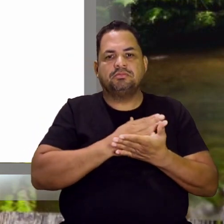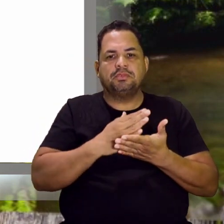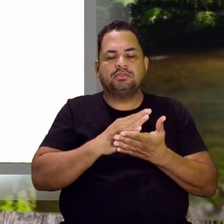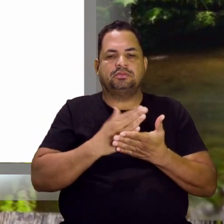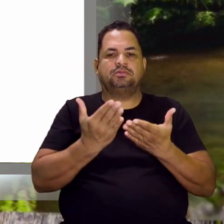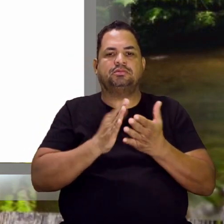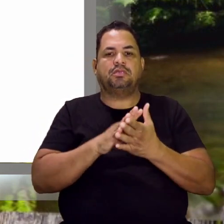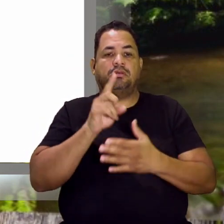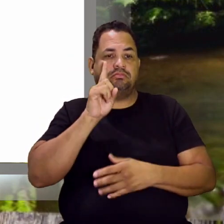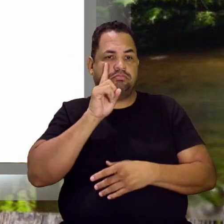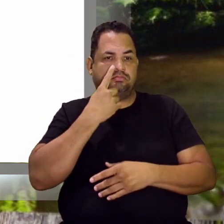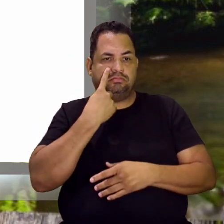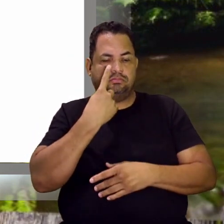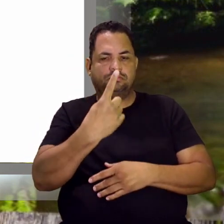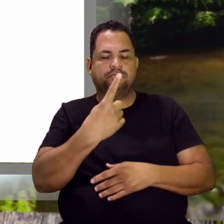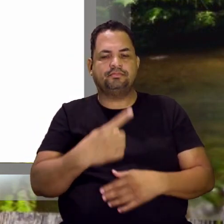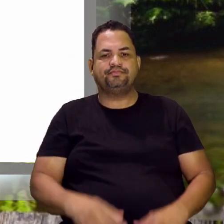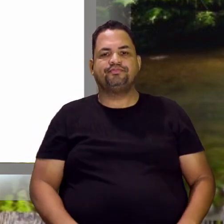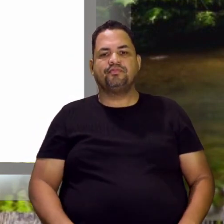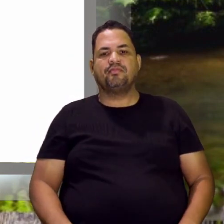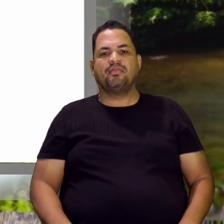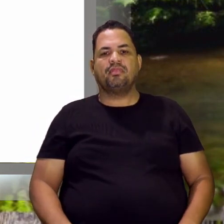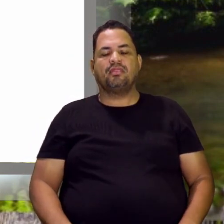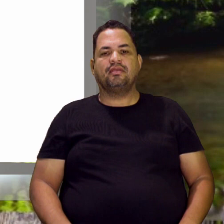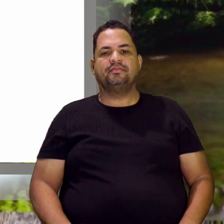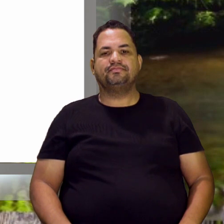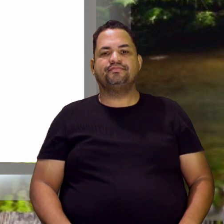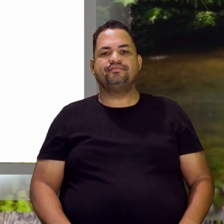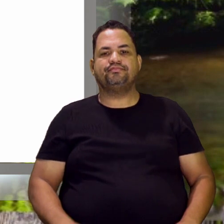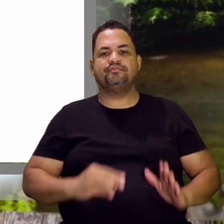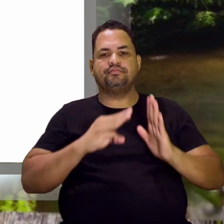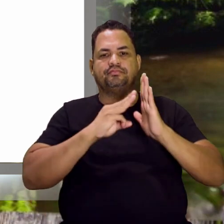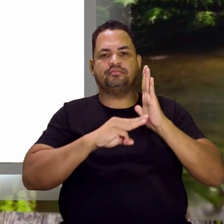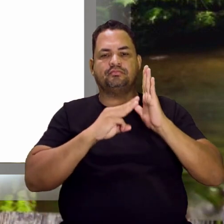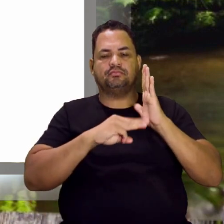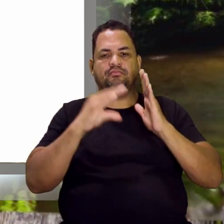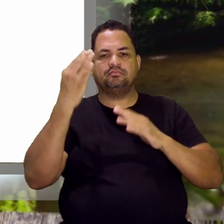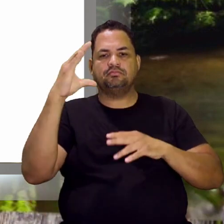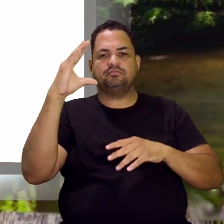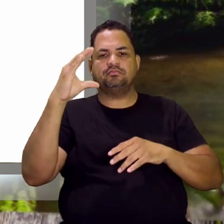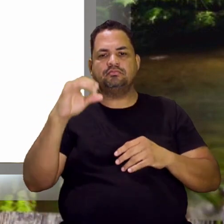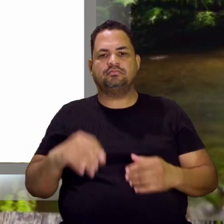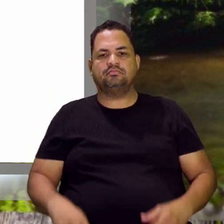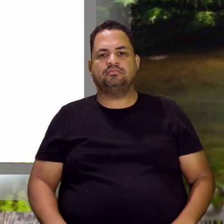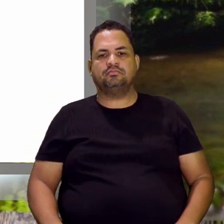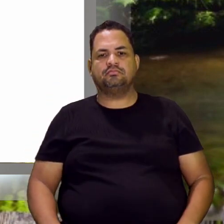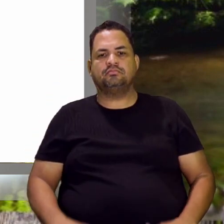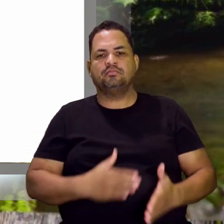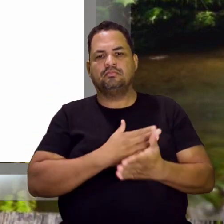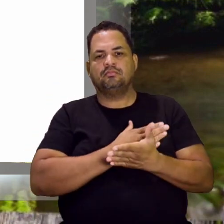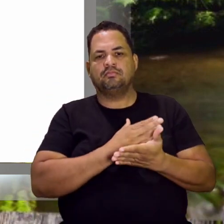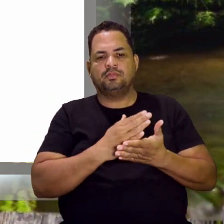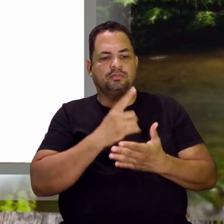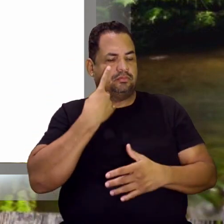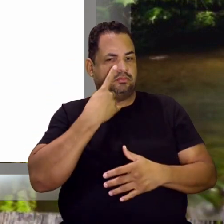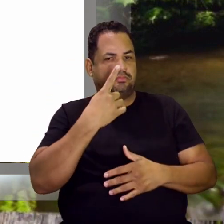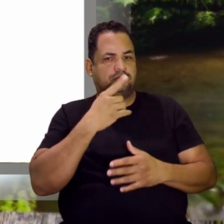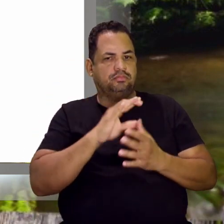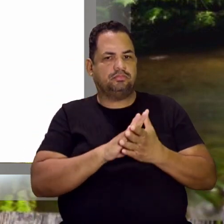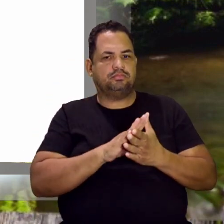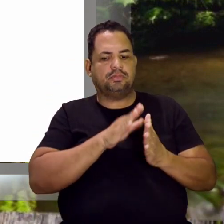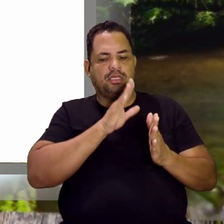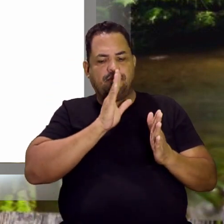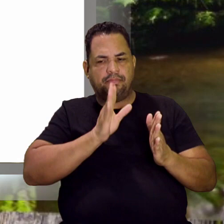observação, né? Afinal de contas, o método científico, ele começa na observação, mas ele